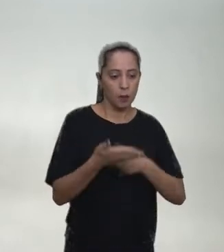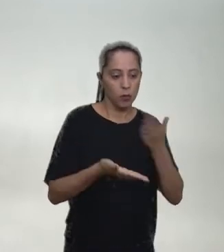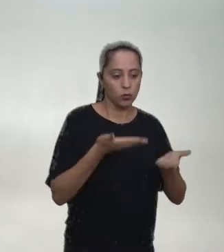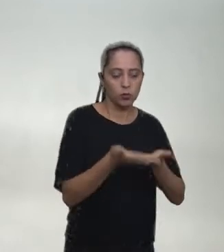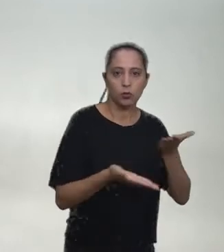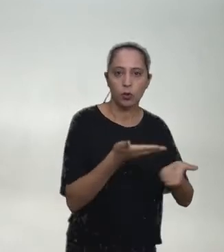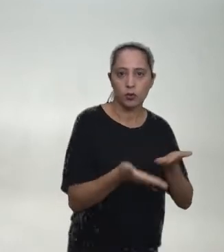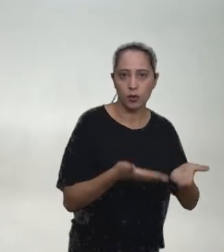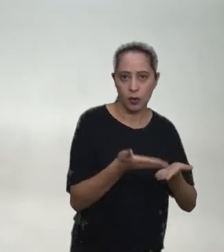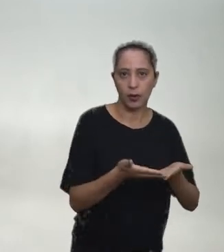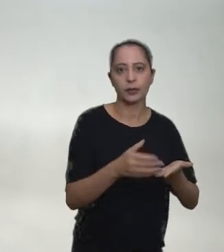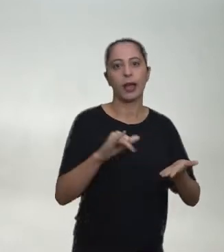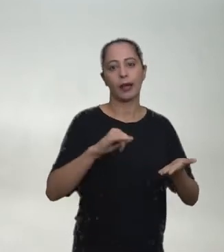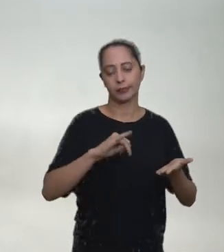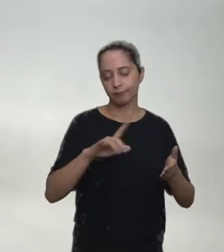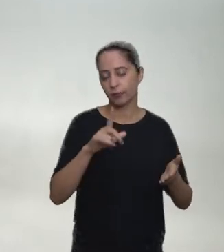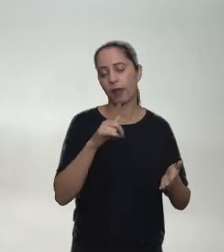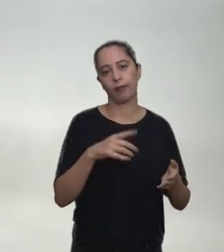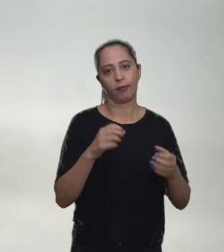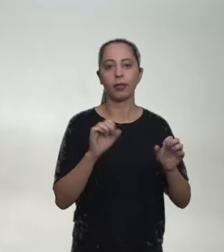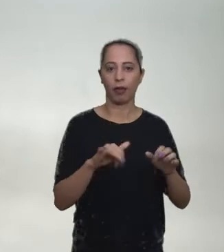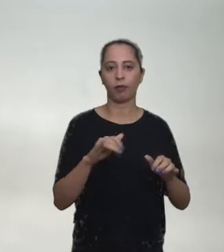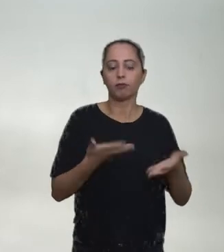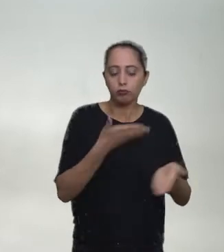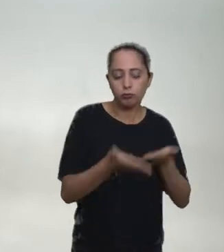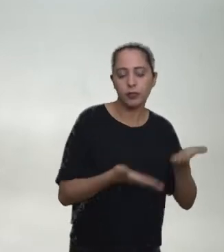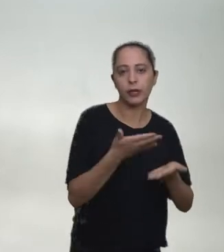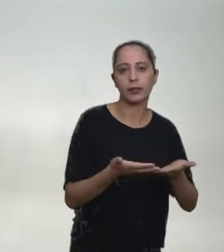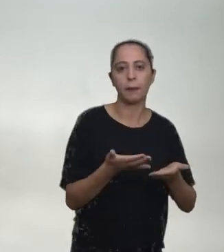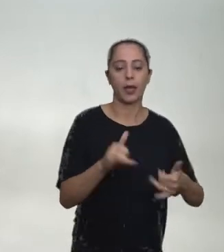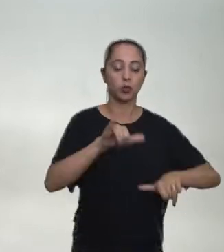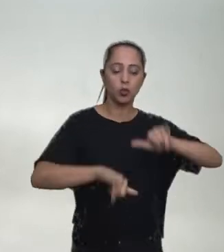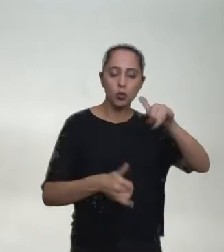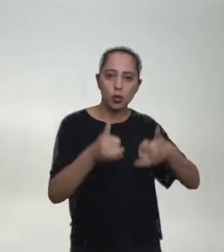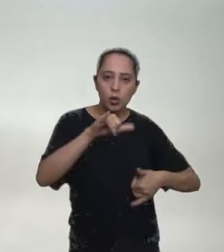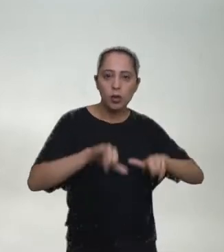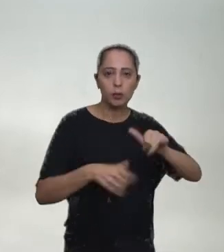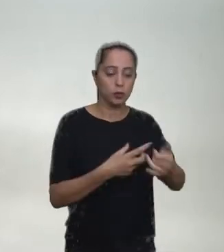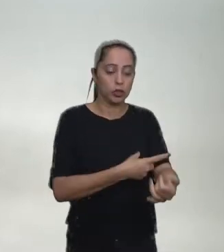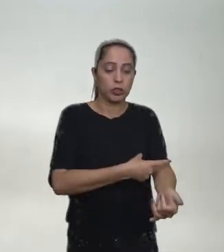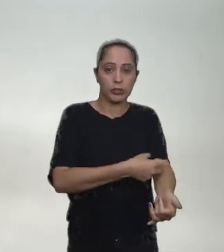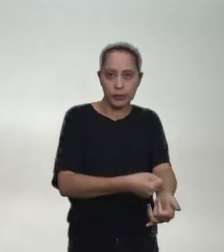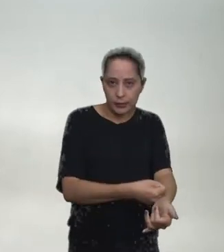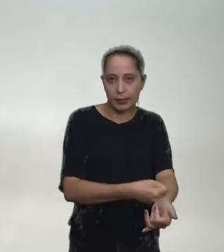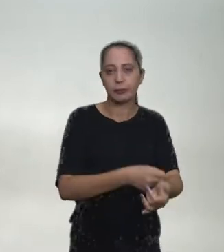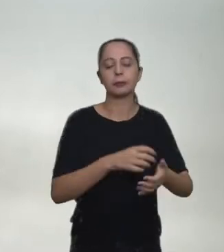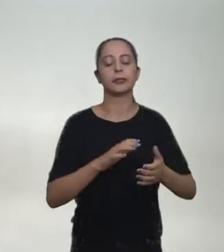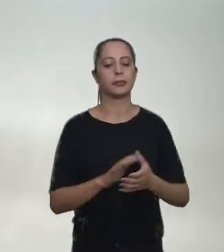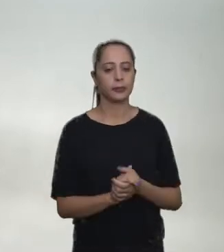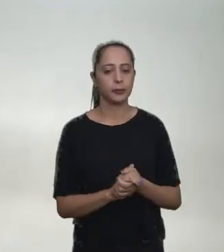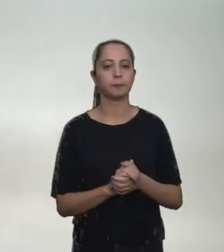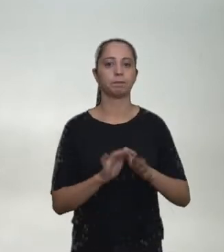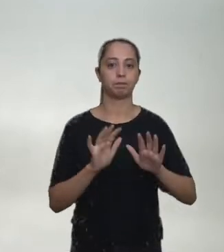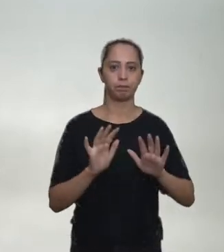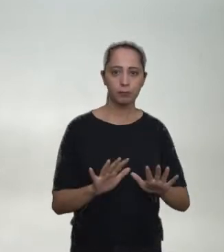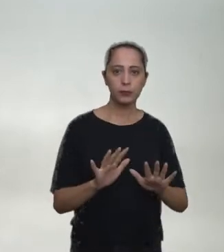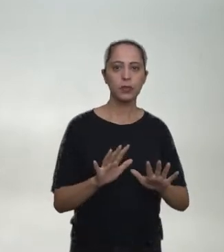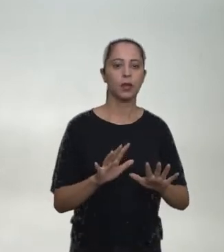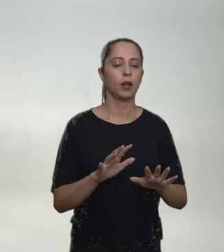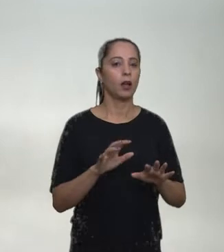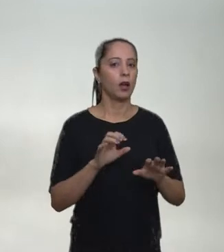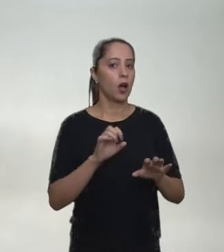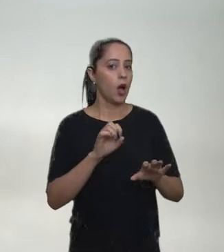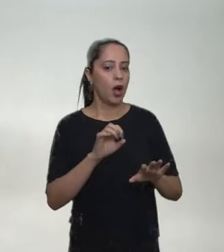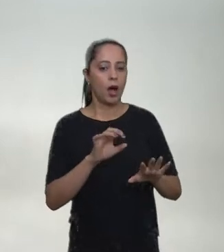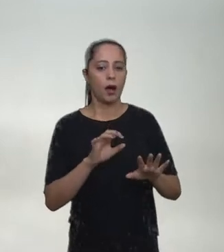é a quimioterapia. Hoje nós temos outras classes de medicamentos, mas você tratando com a pessoa bem ainda, sem ter uma infecção secundária,